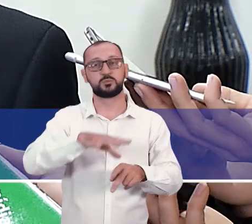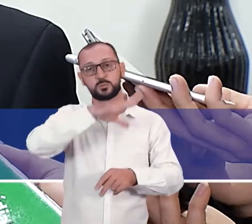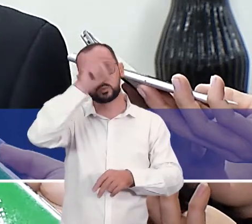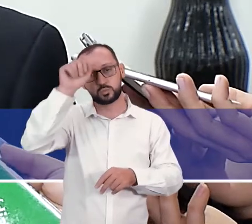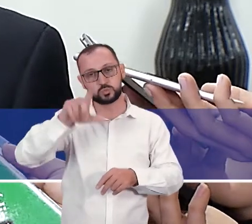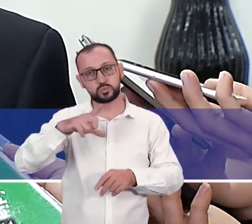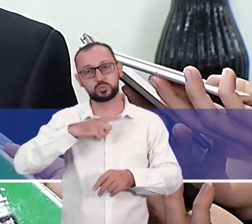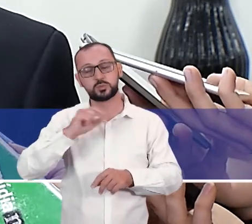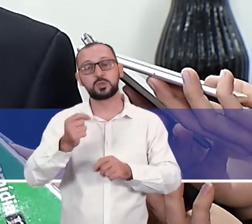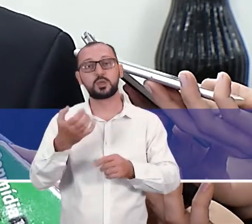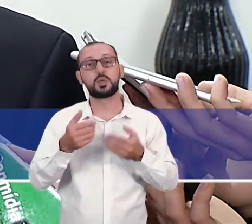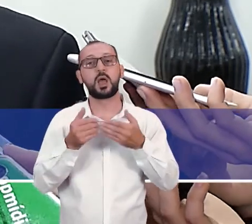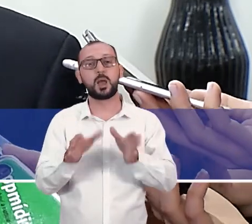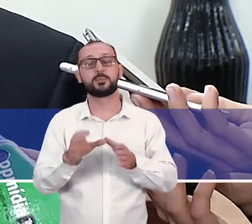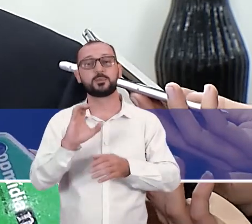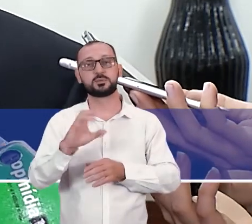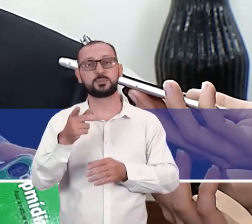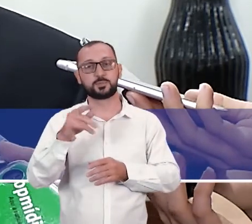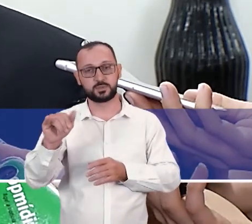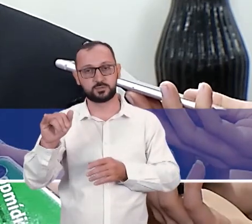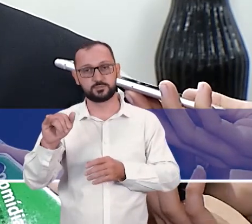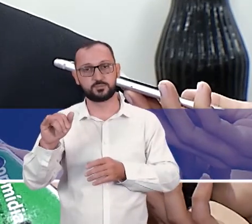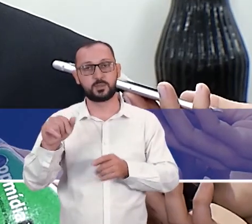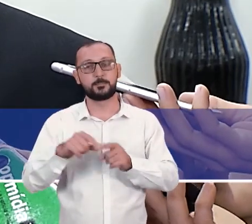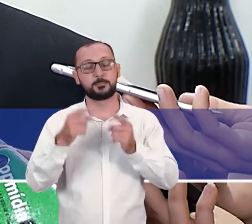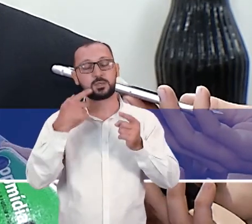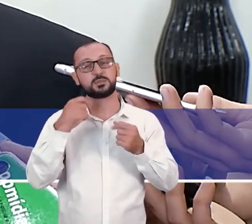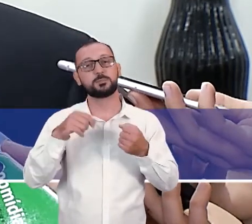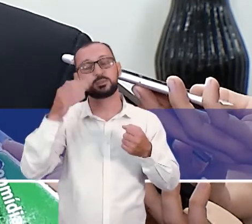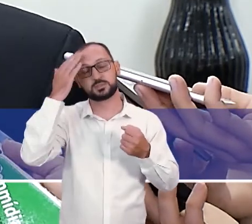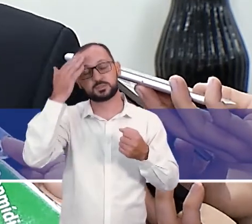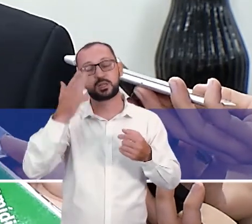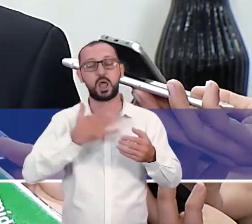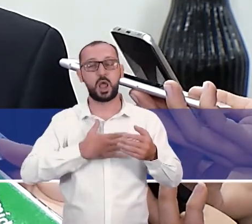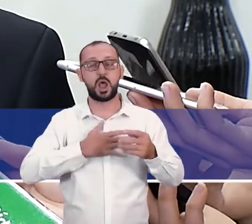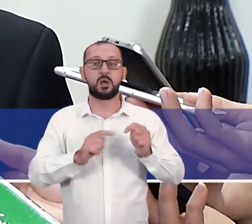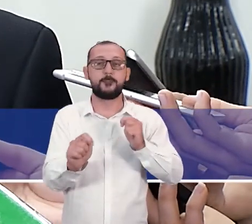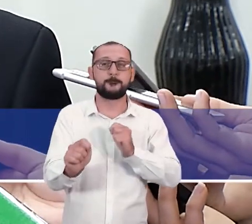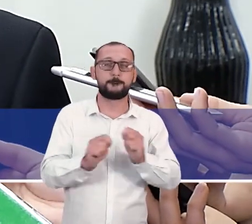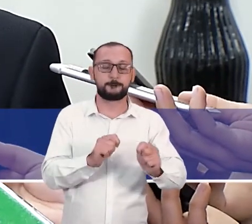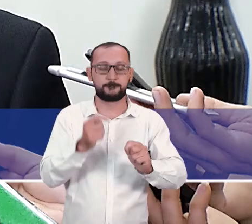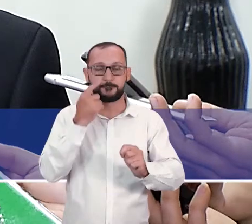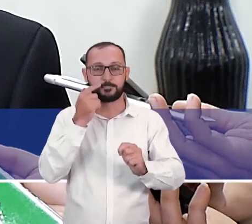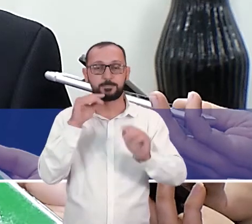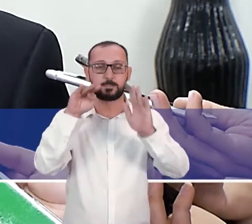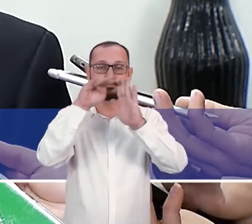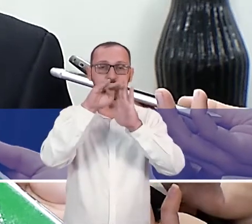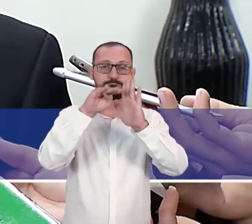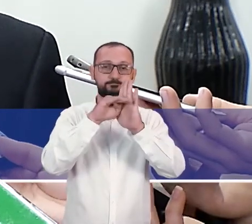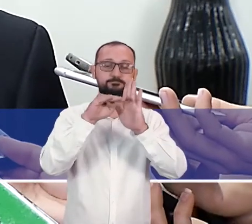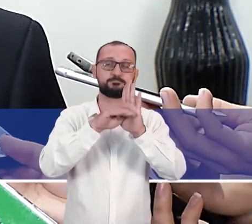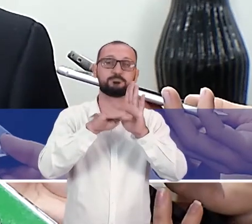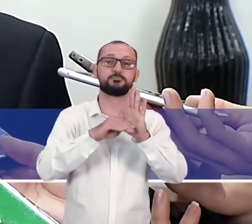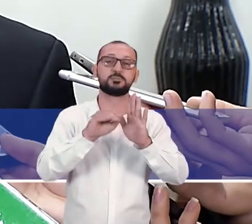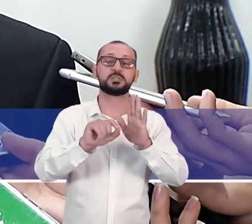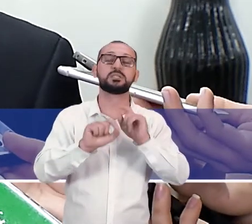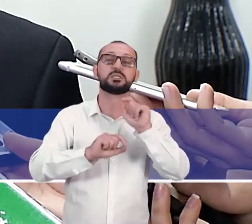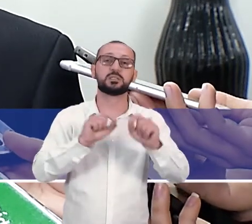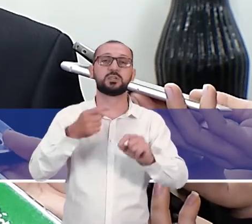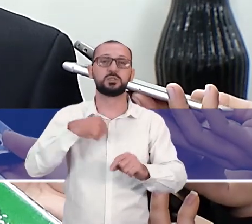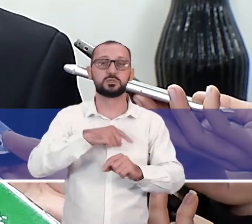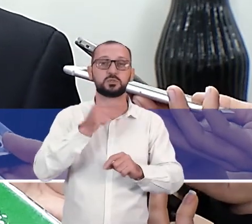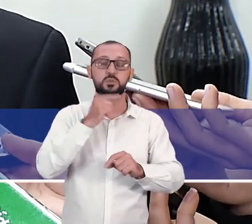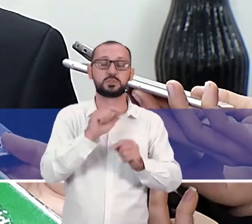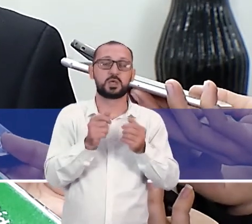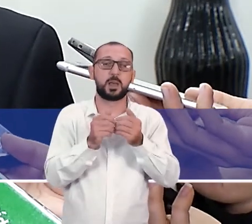87% da população do Mato Grosso do Sul quer que abra uma CPI. Mas nós temos que ser prudentes nesse momento para analisar todos os